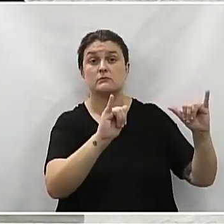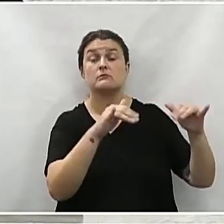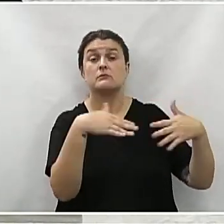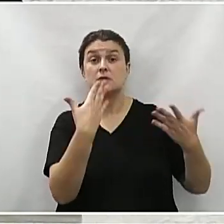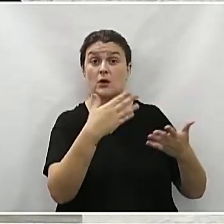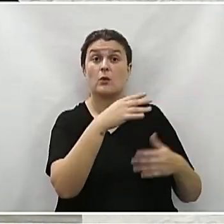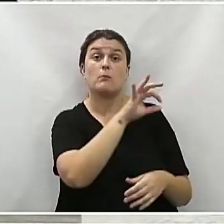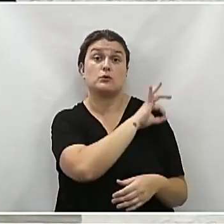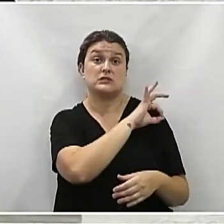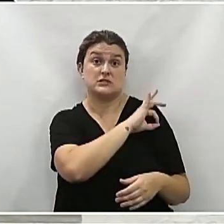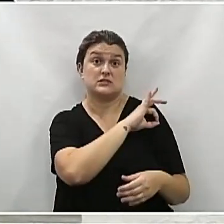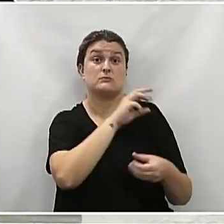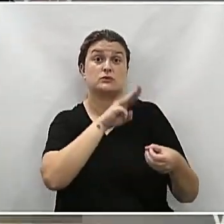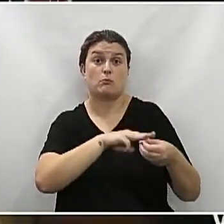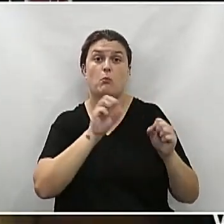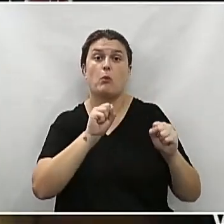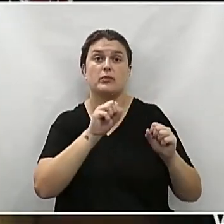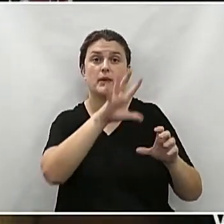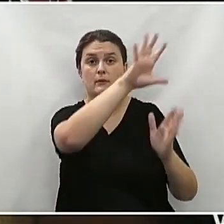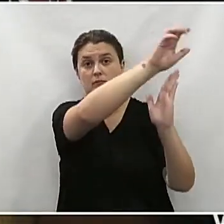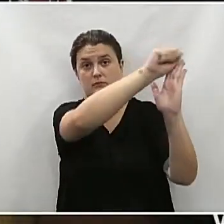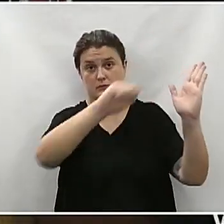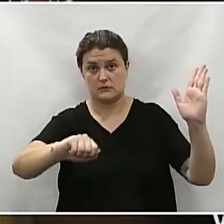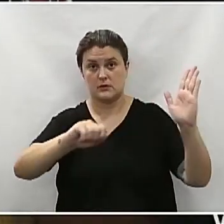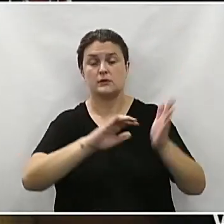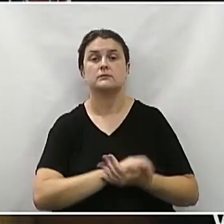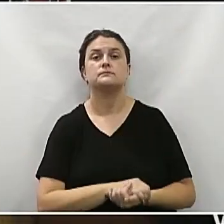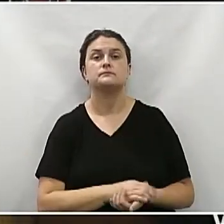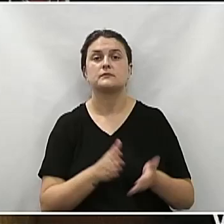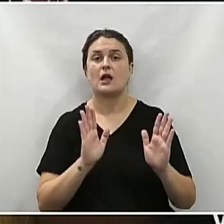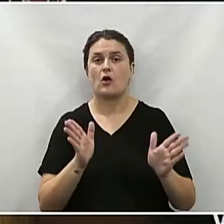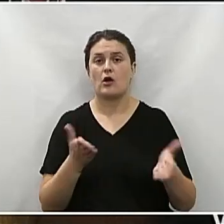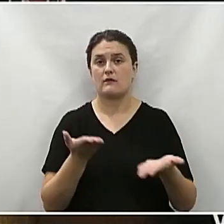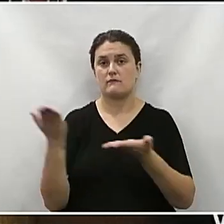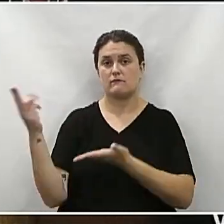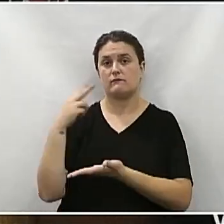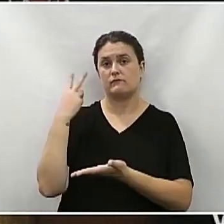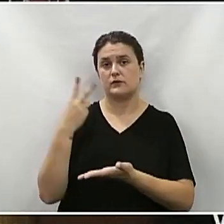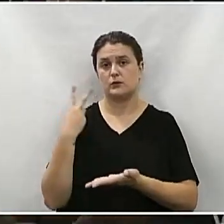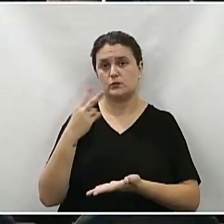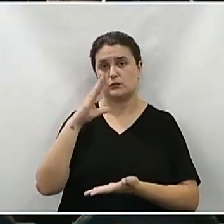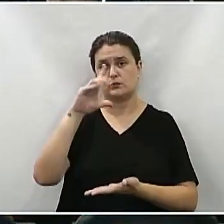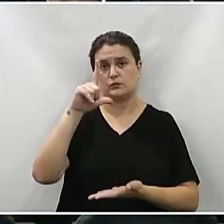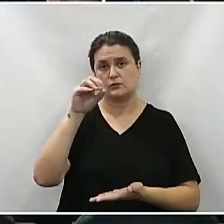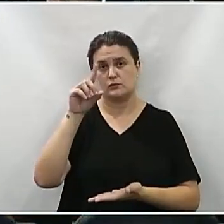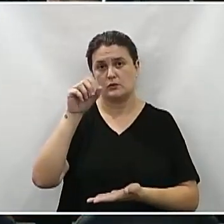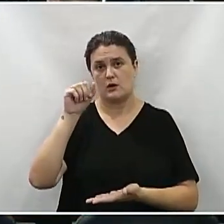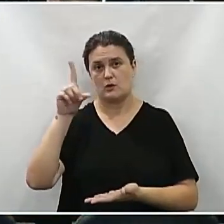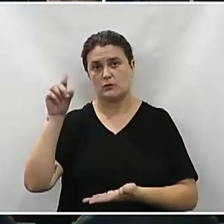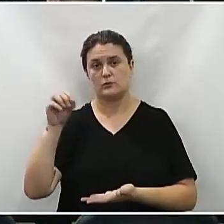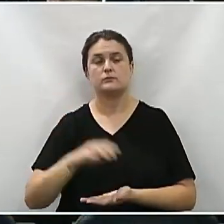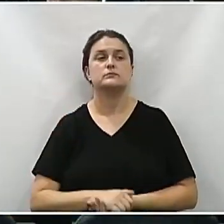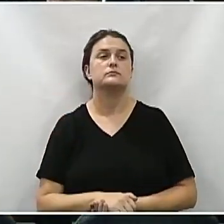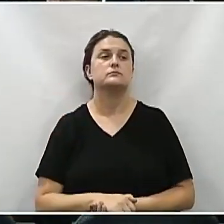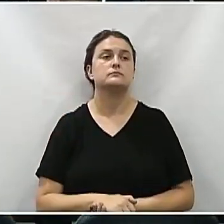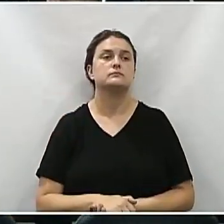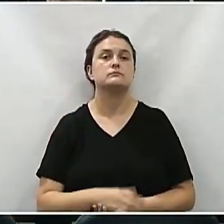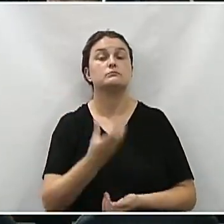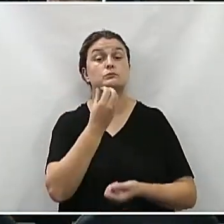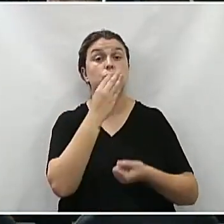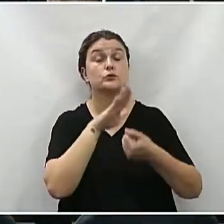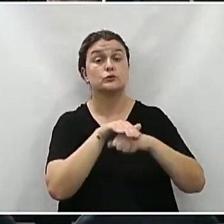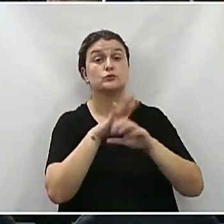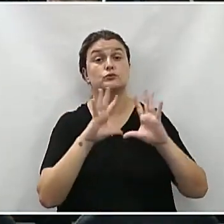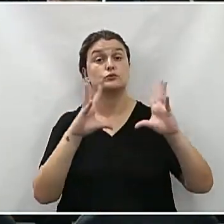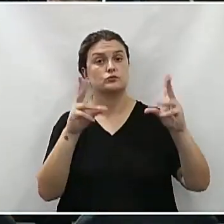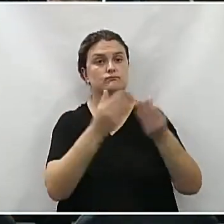poder da Polícia Municipal. Em discussão, com a palavra, o vereador Clodoaldo Guitz. Boa noite a